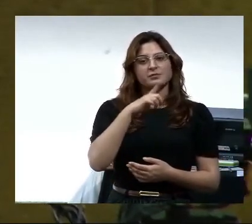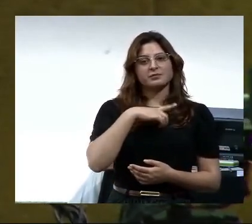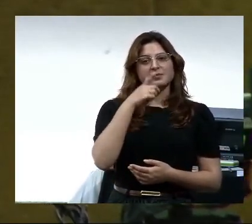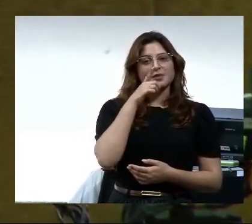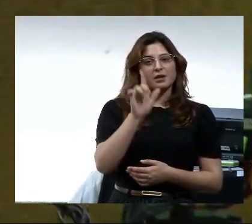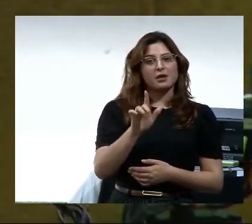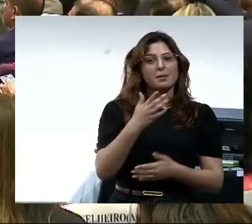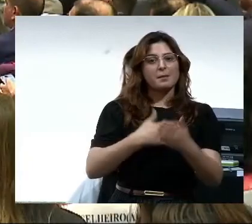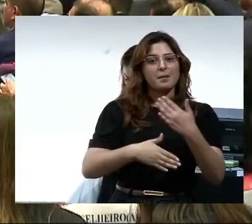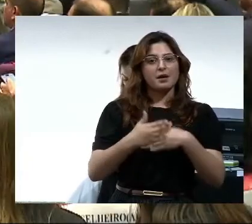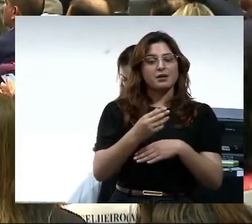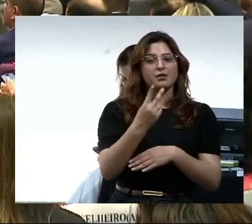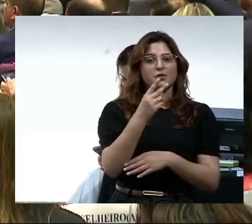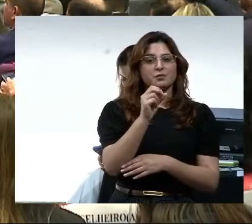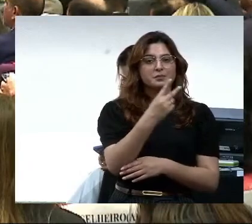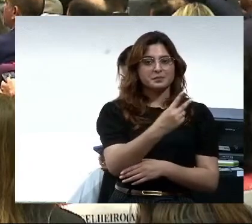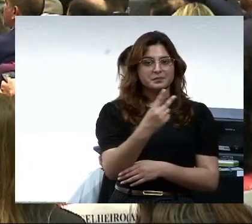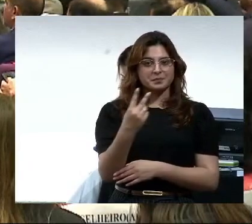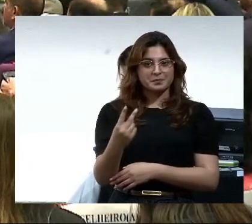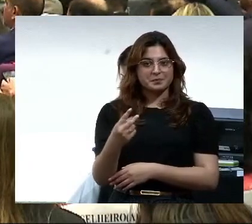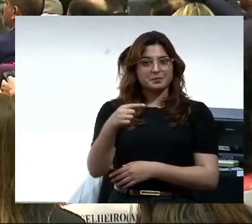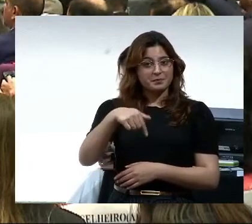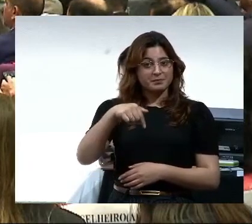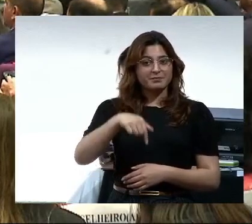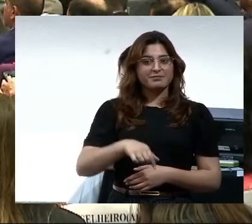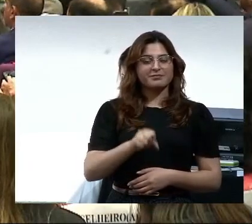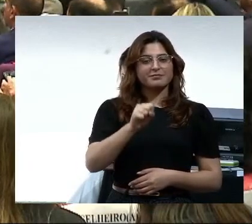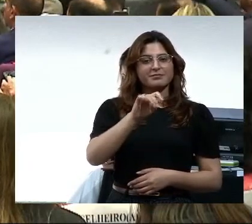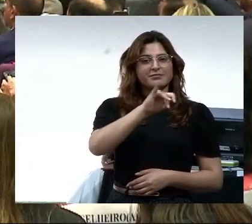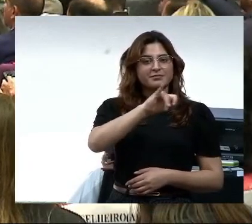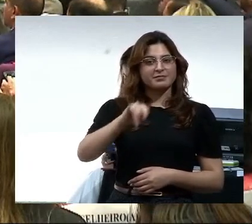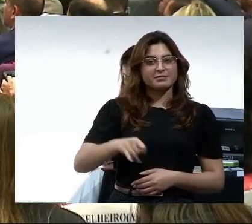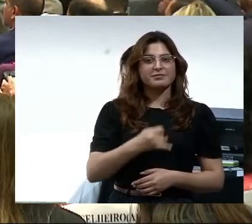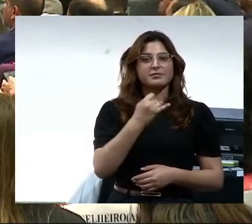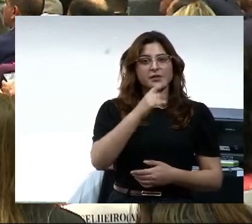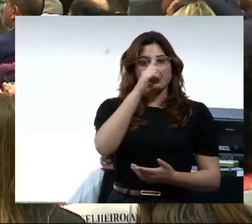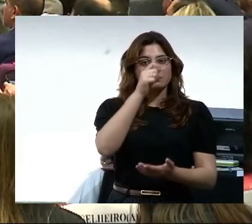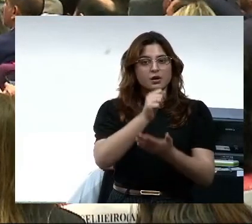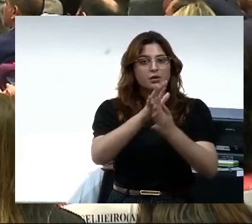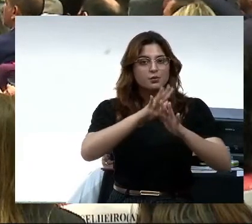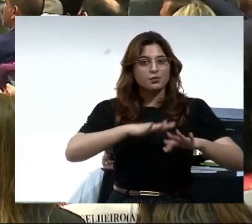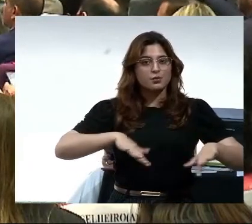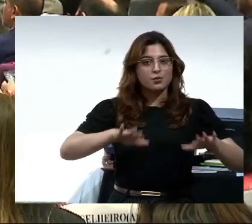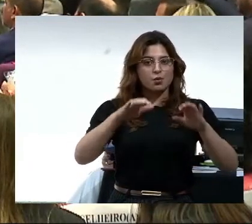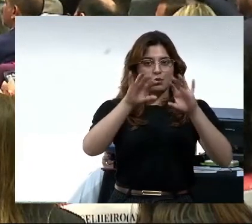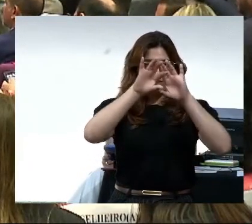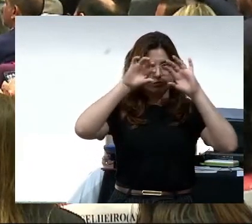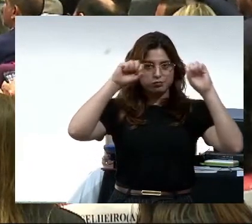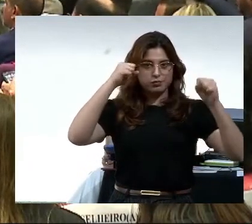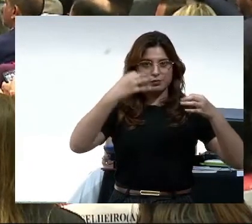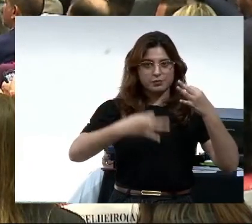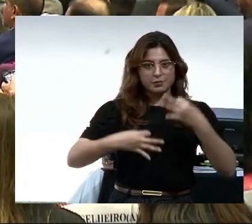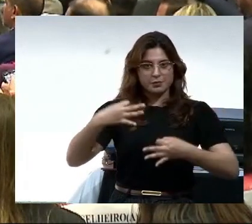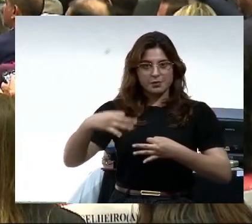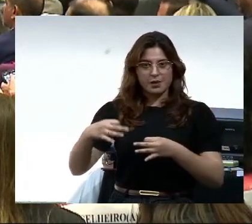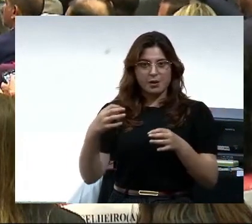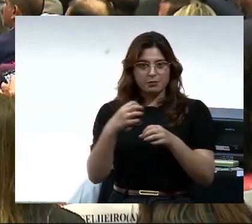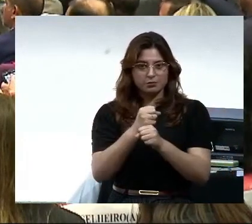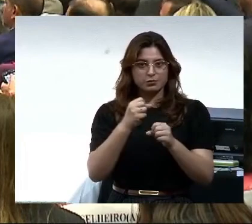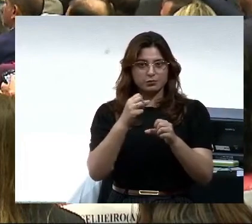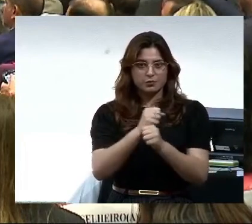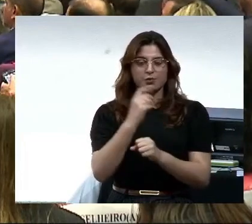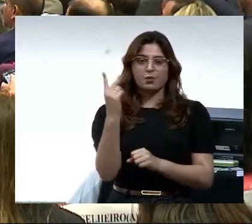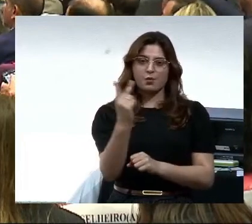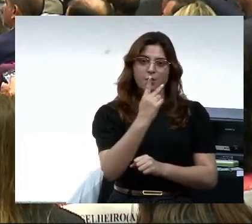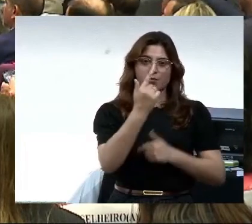em 2022 no STJ, que determinou a todos os tribunais do país que passassem a calcular os